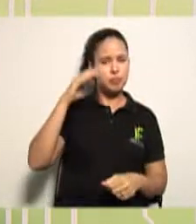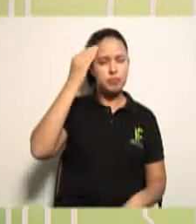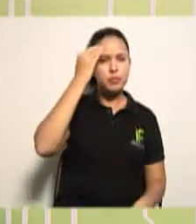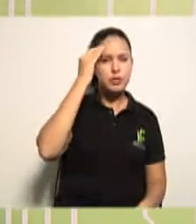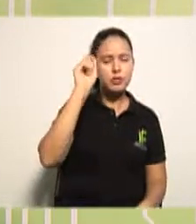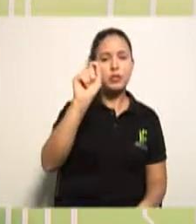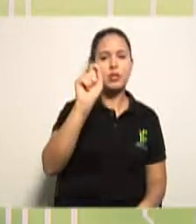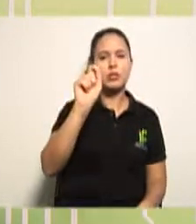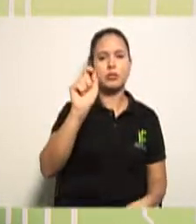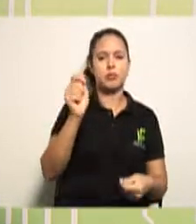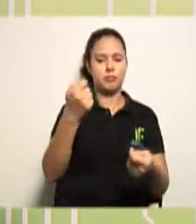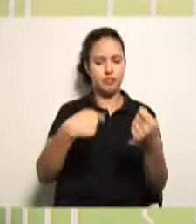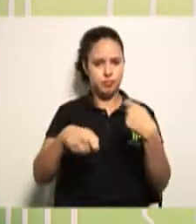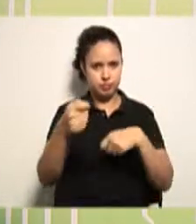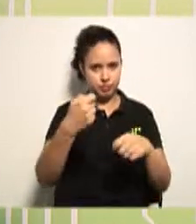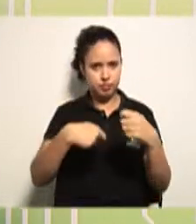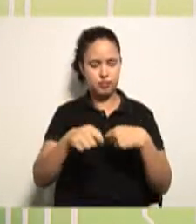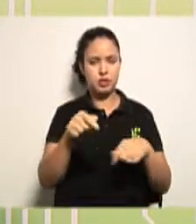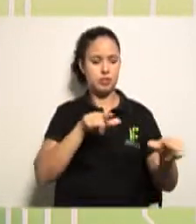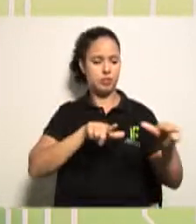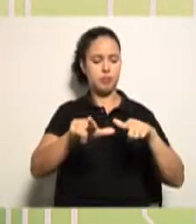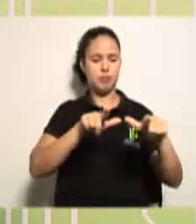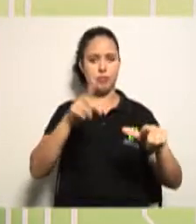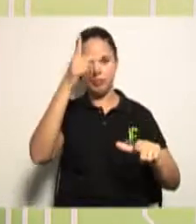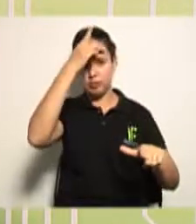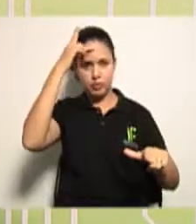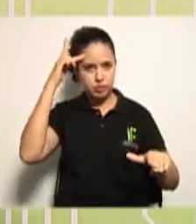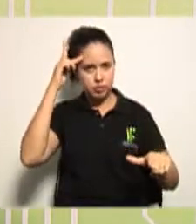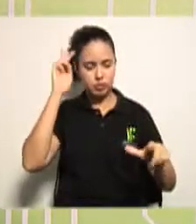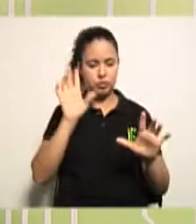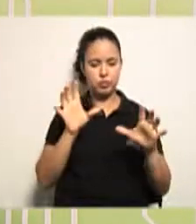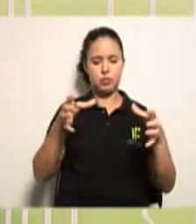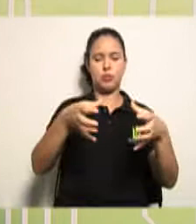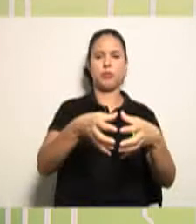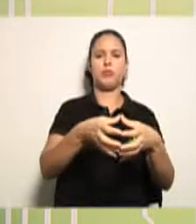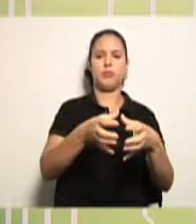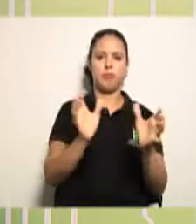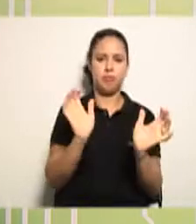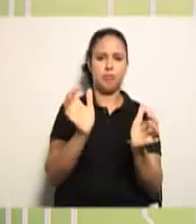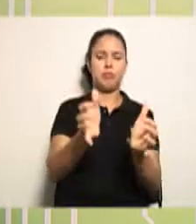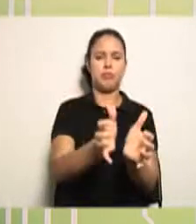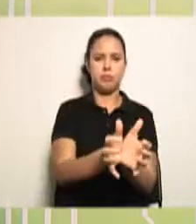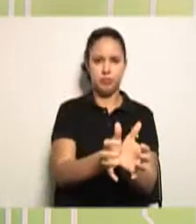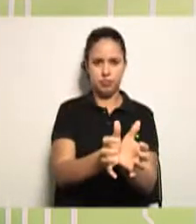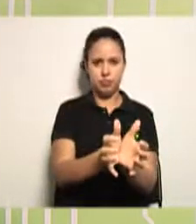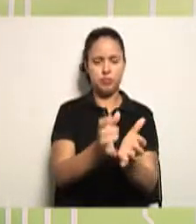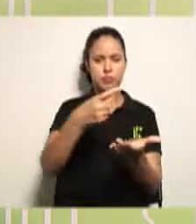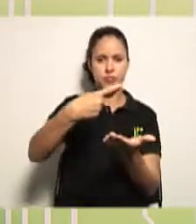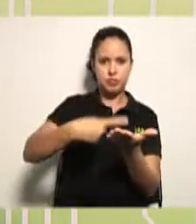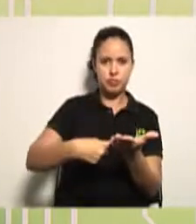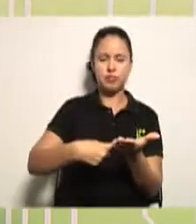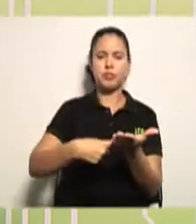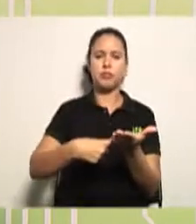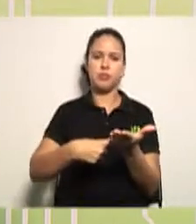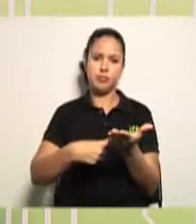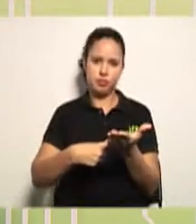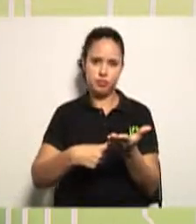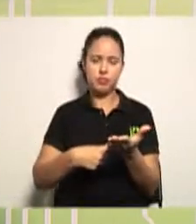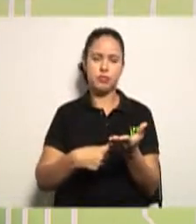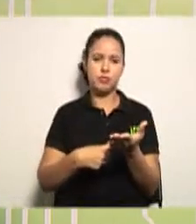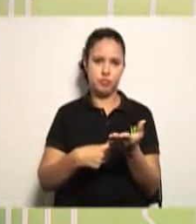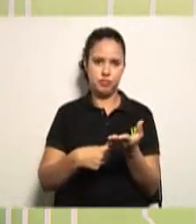administrar, eu preciso trabalhar com pessoas e trazendo algumas questões em